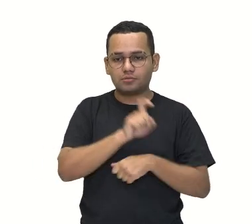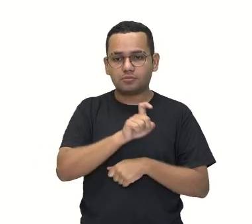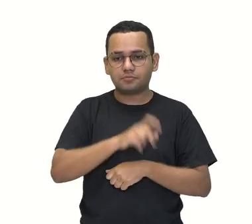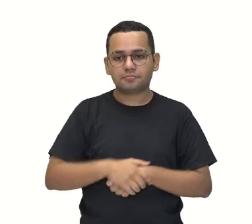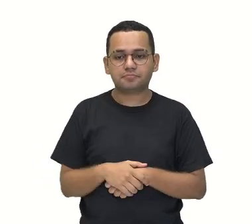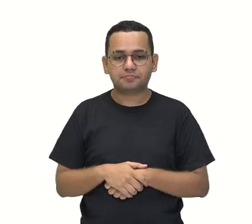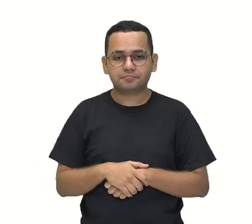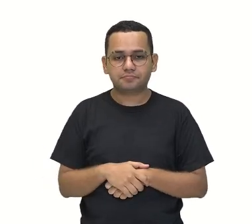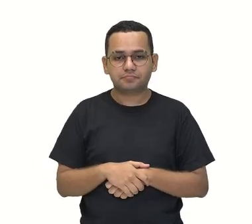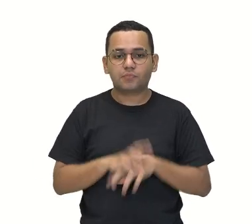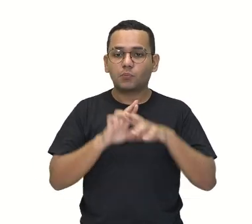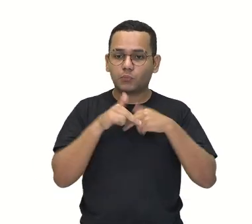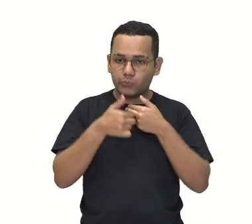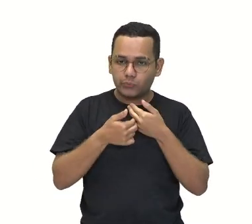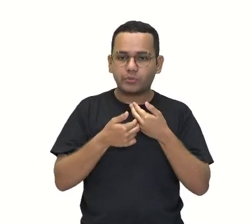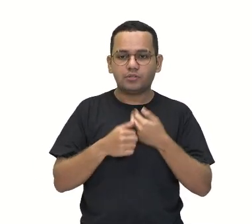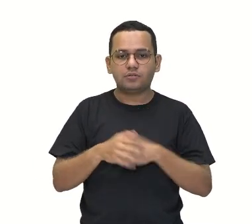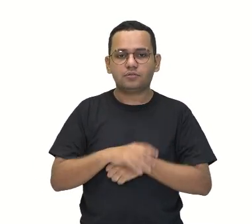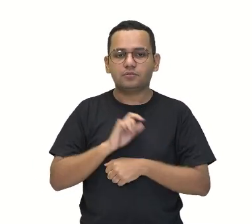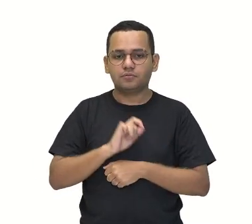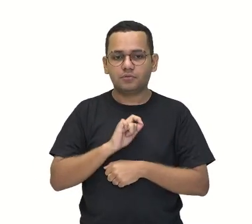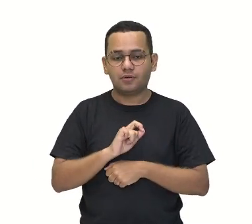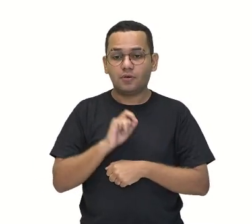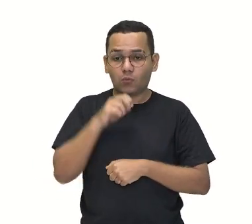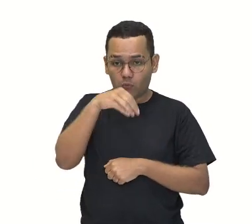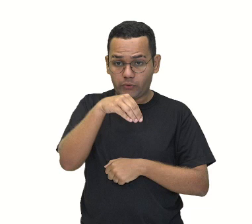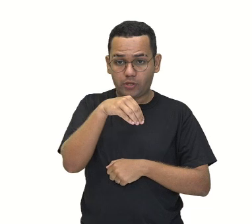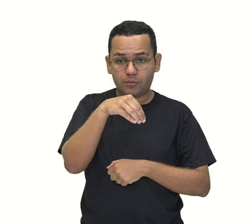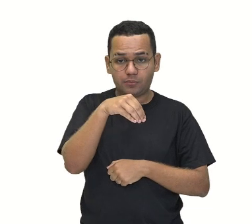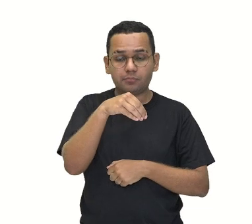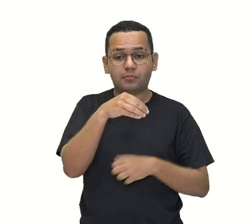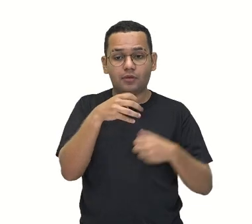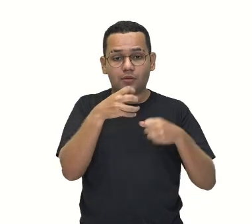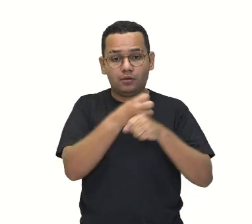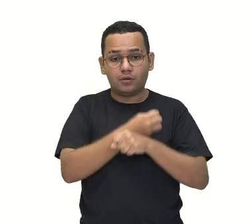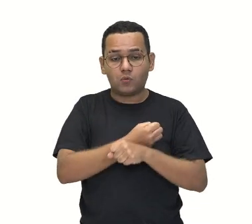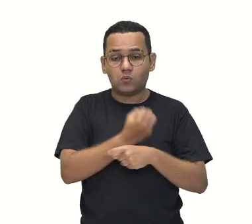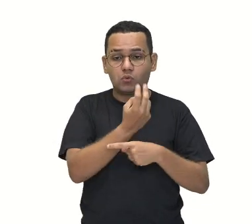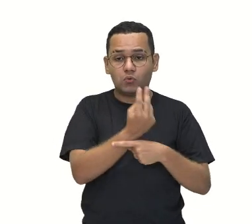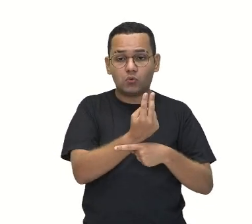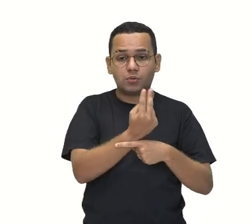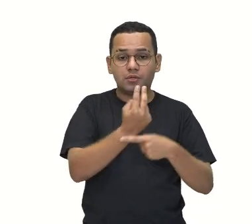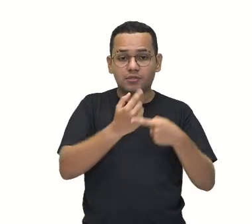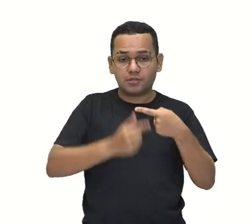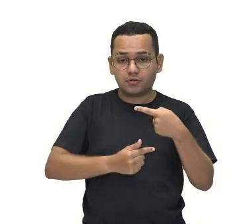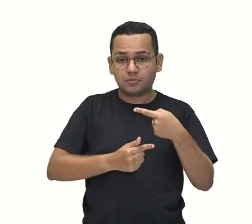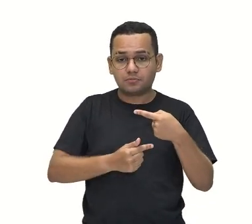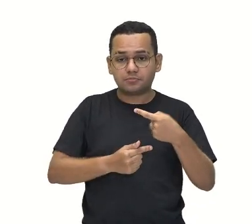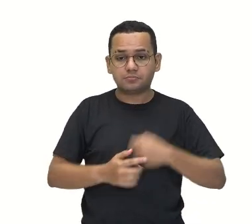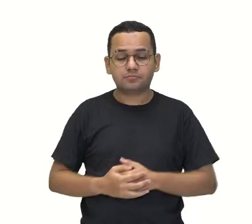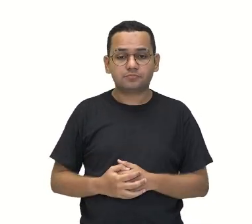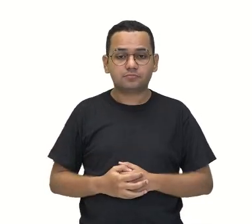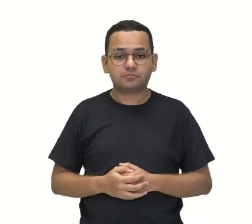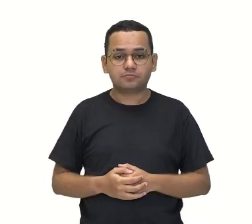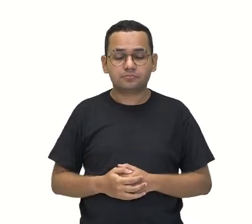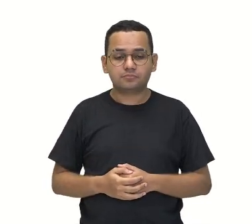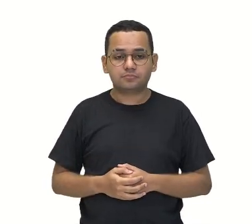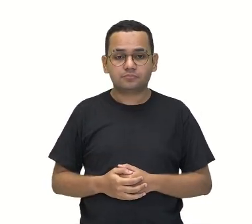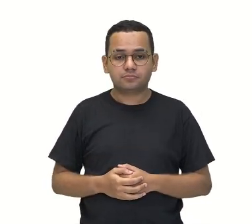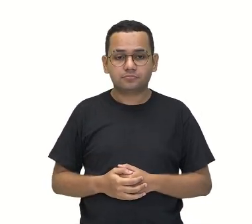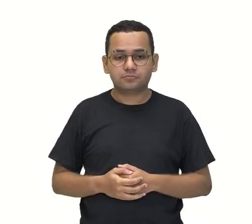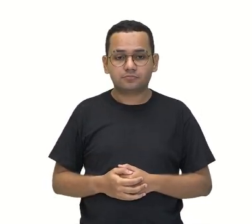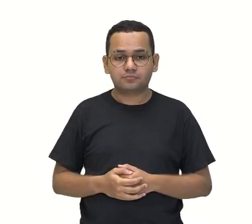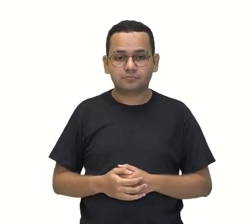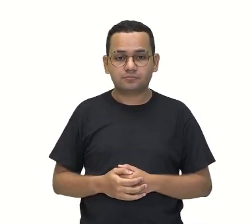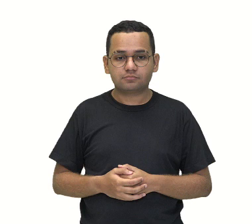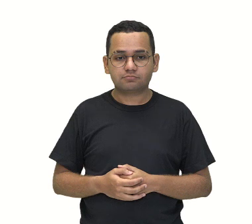nosso coeficiente angular, ele é igual a 2/7, tá? E